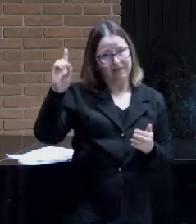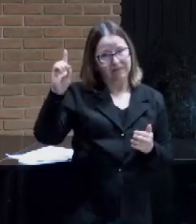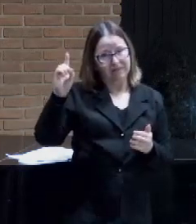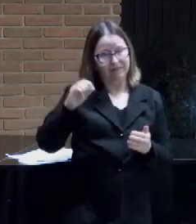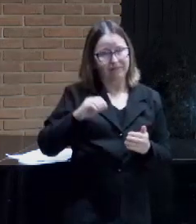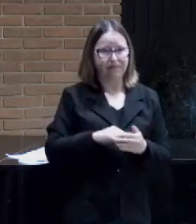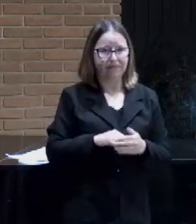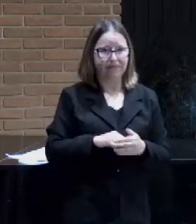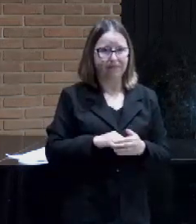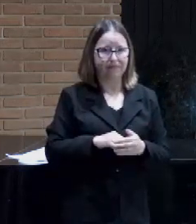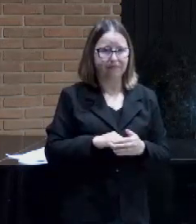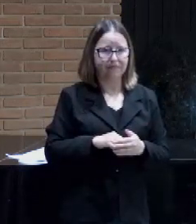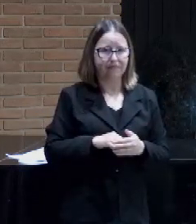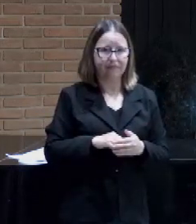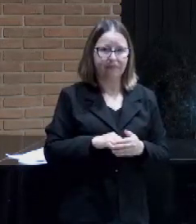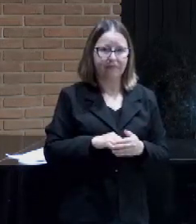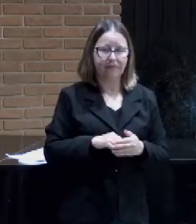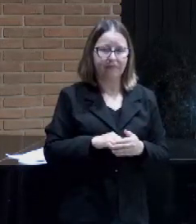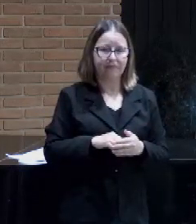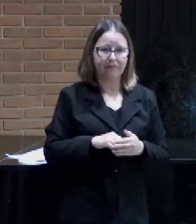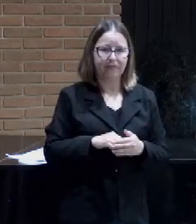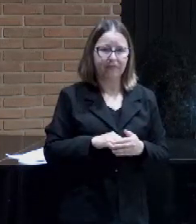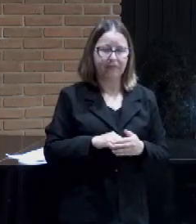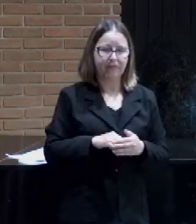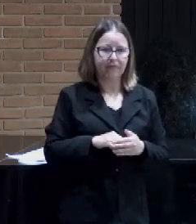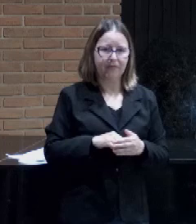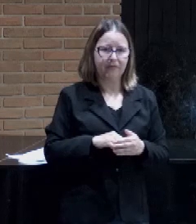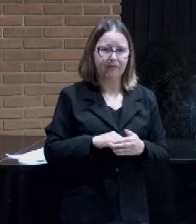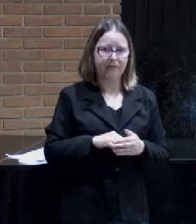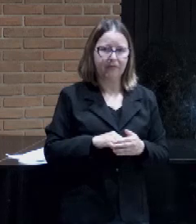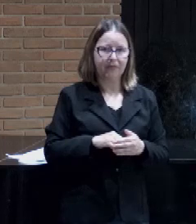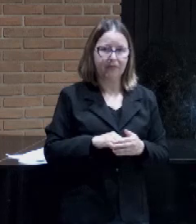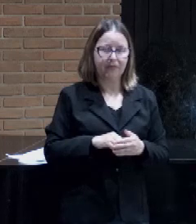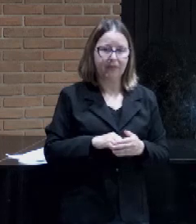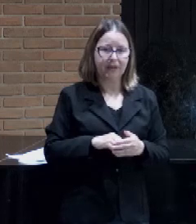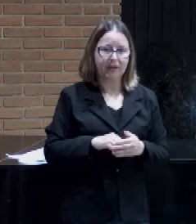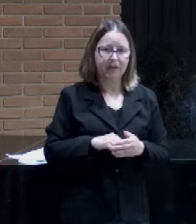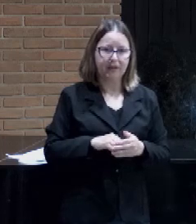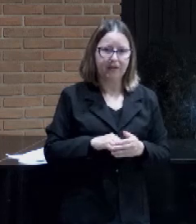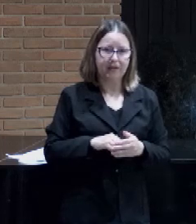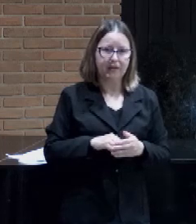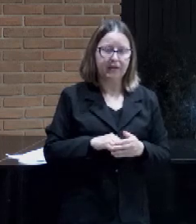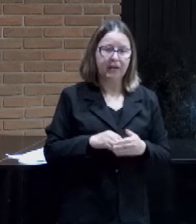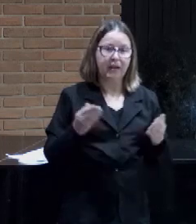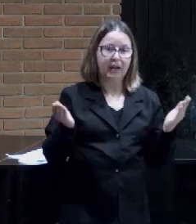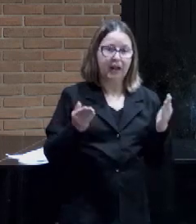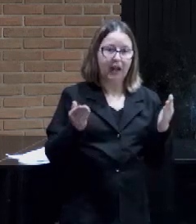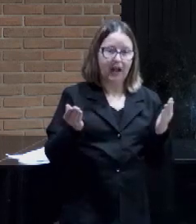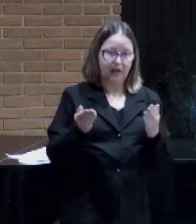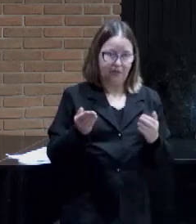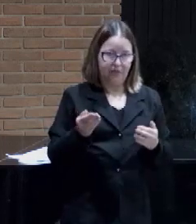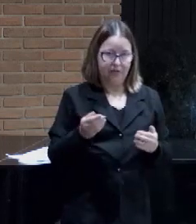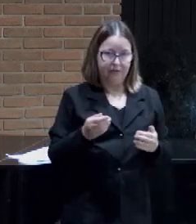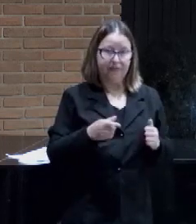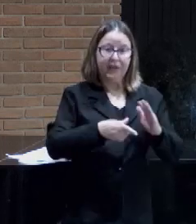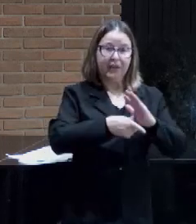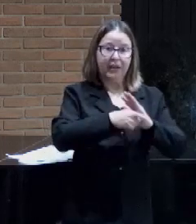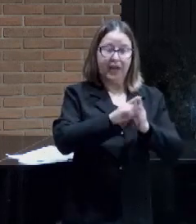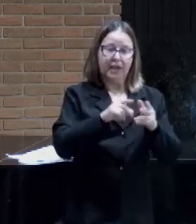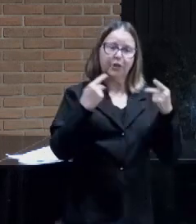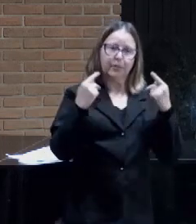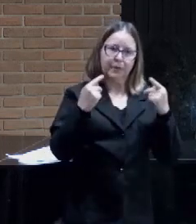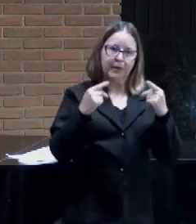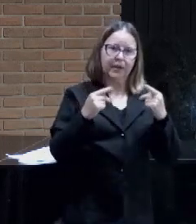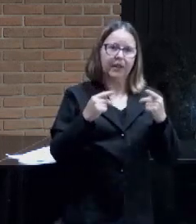Basicamente, por exemplo, nós estamos agora no momento da pregação da palavra. O que o pastor Glênio fez? Ele orou para que Deus abençoasse o momento da